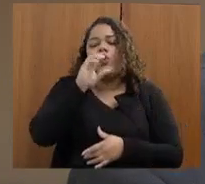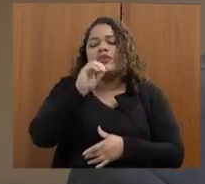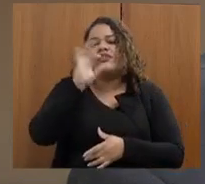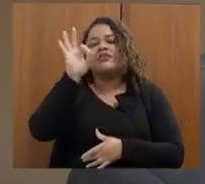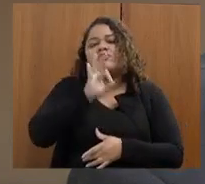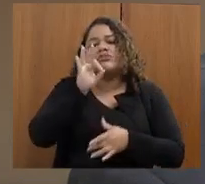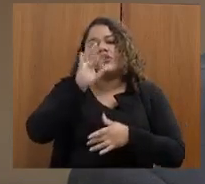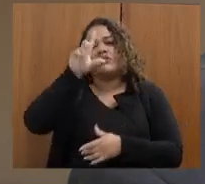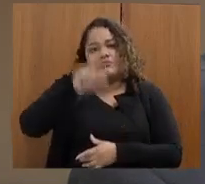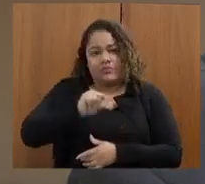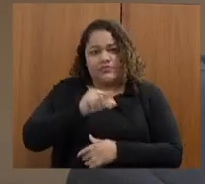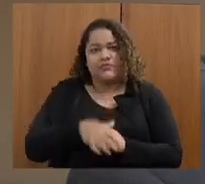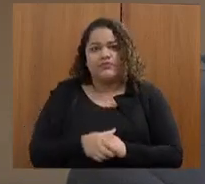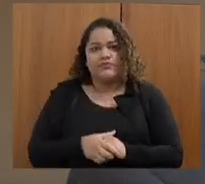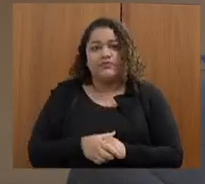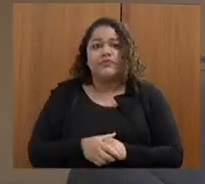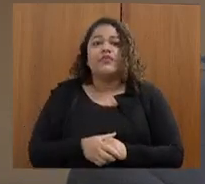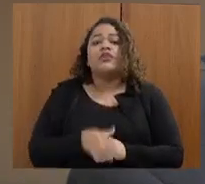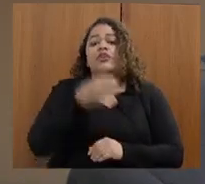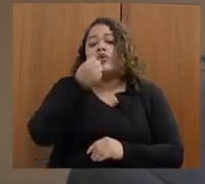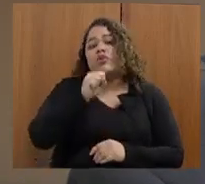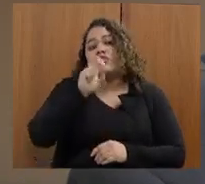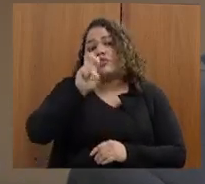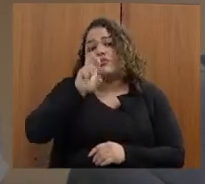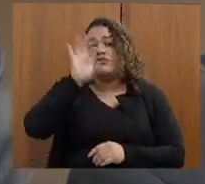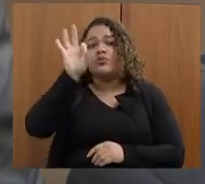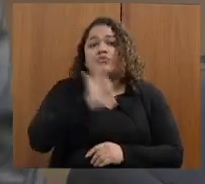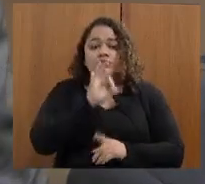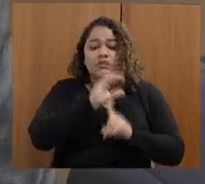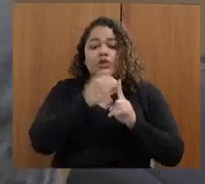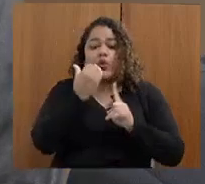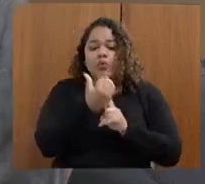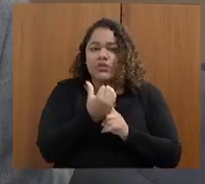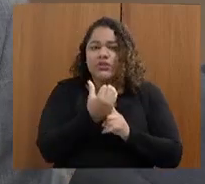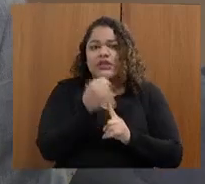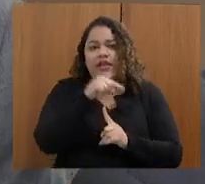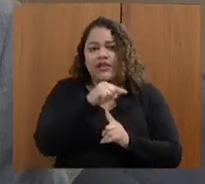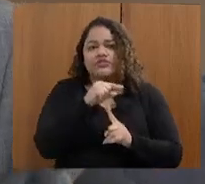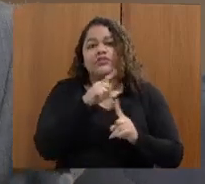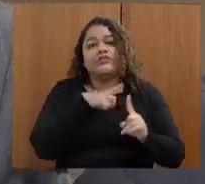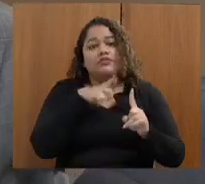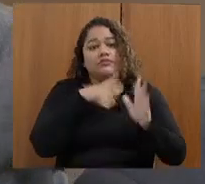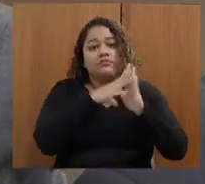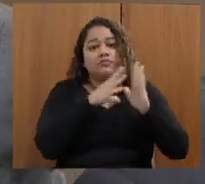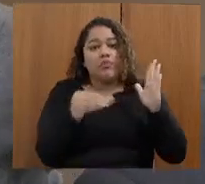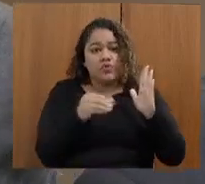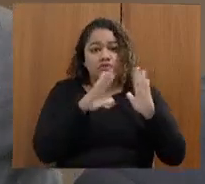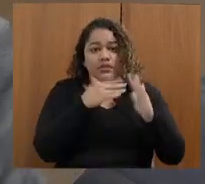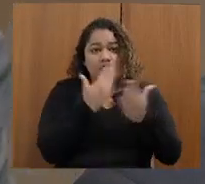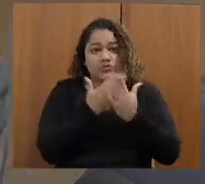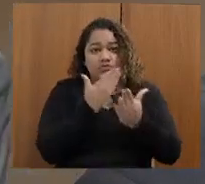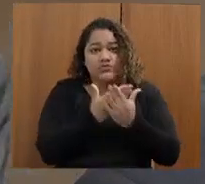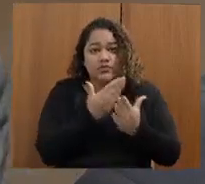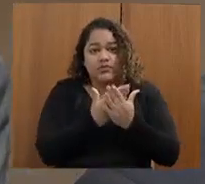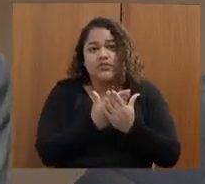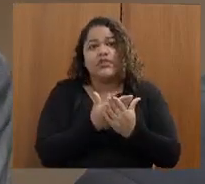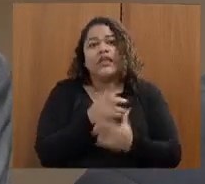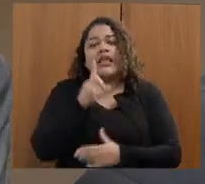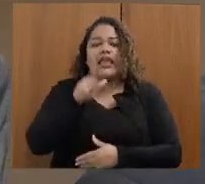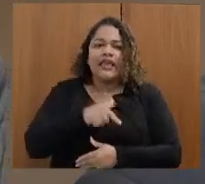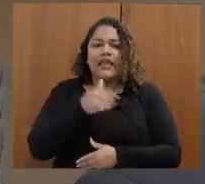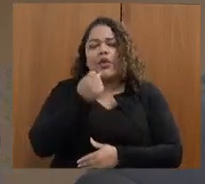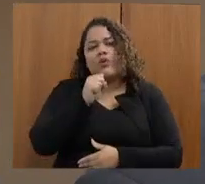que mais de 85% das Comunidades Aonde esse modelo foi implementado é de